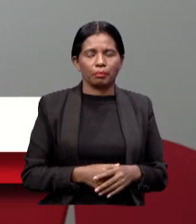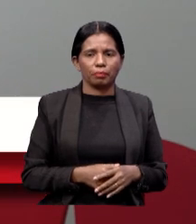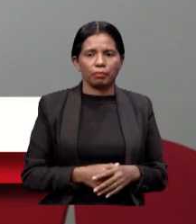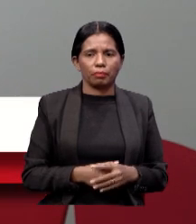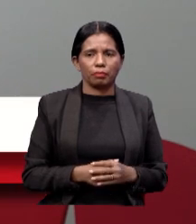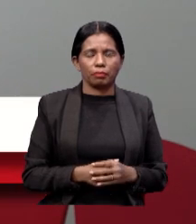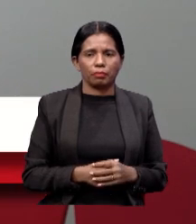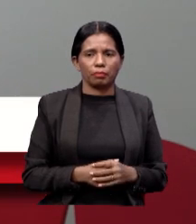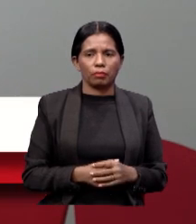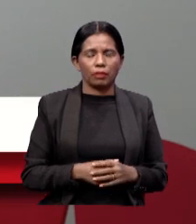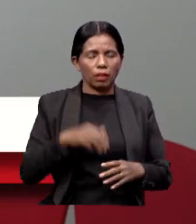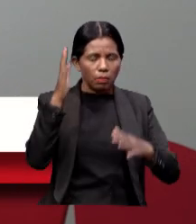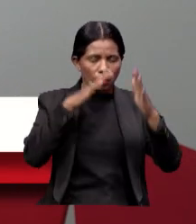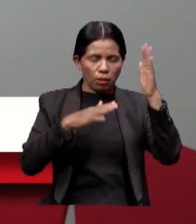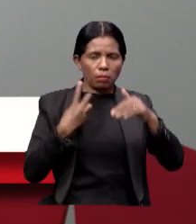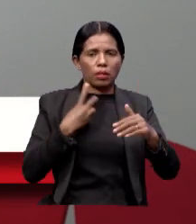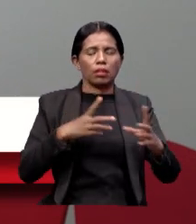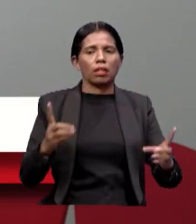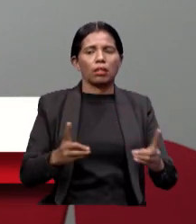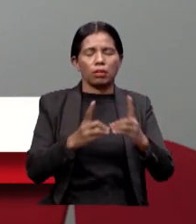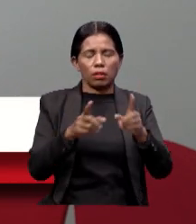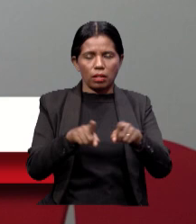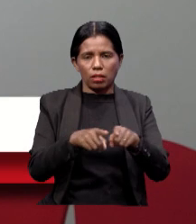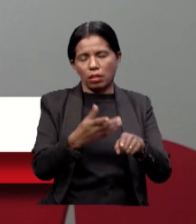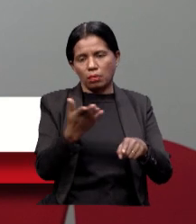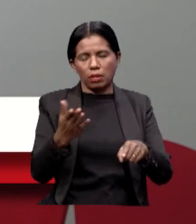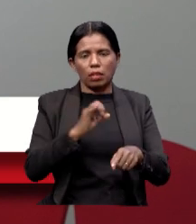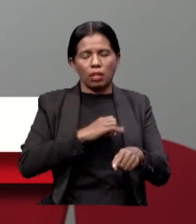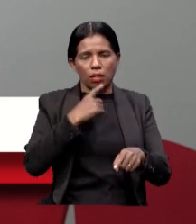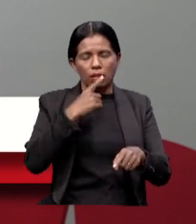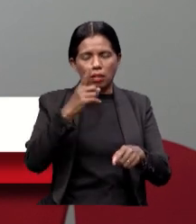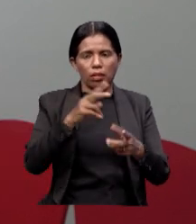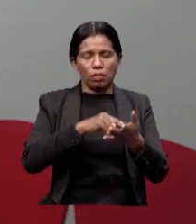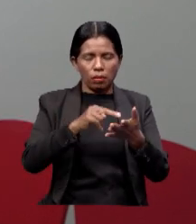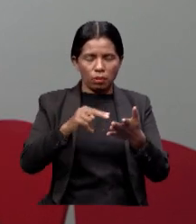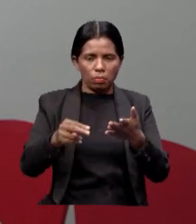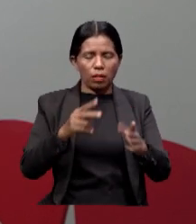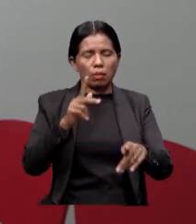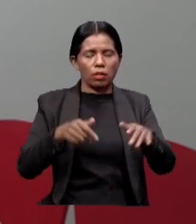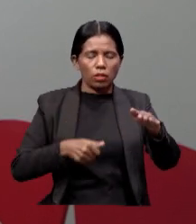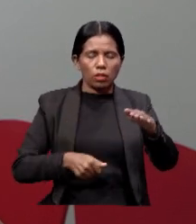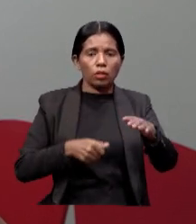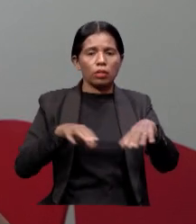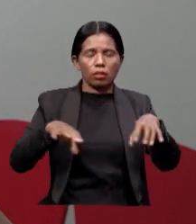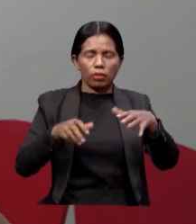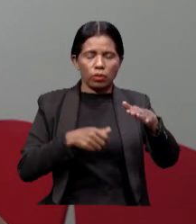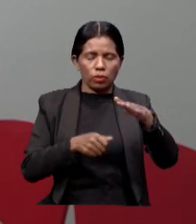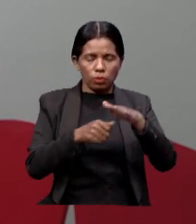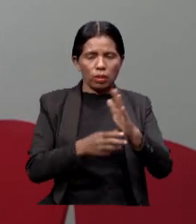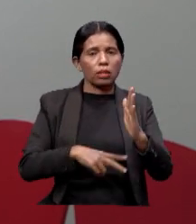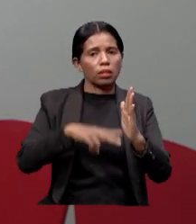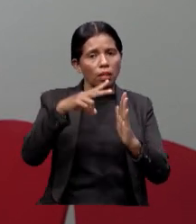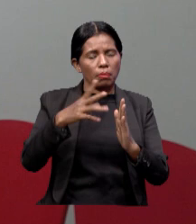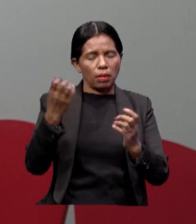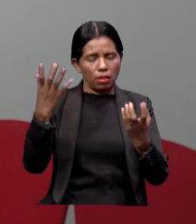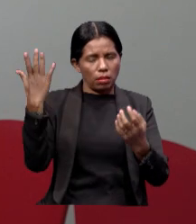Fale problema e da falita sur, maka nessa ita pode ser um hawatet tiana, número ilegal nepe maka sai maka step tebe sienva. E